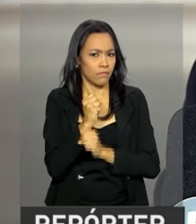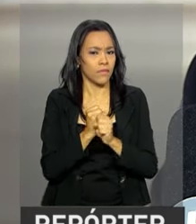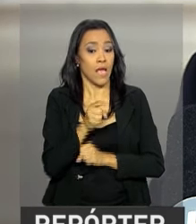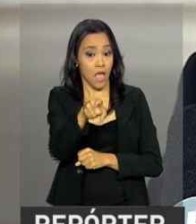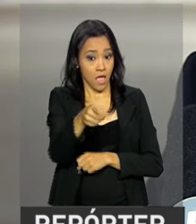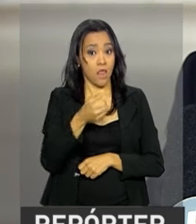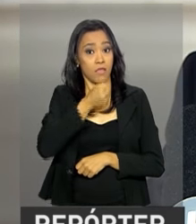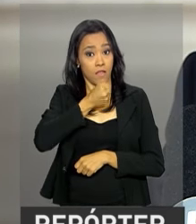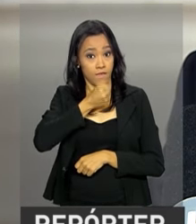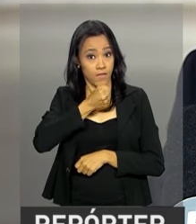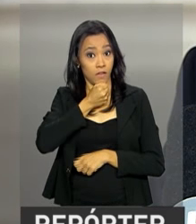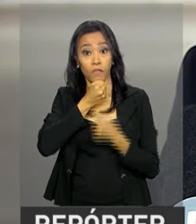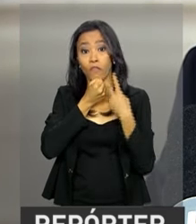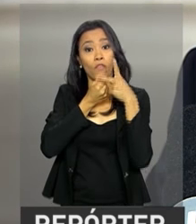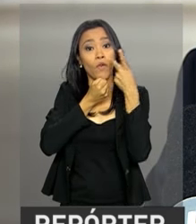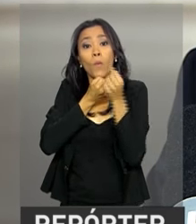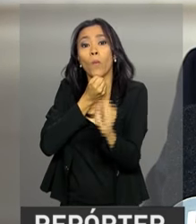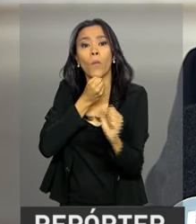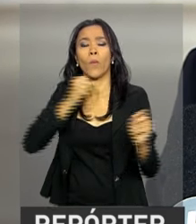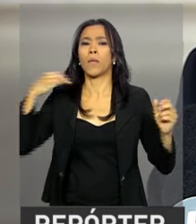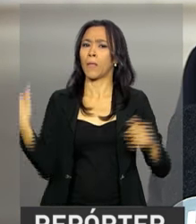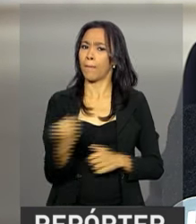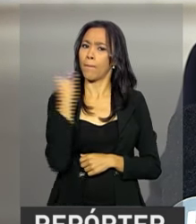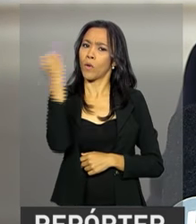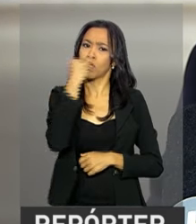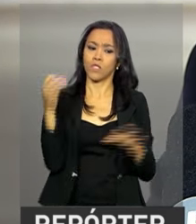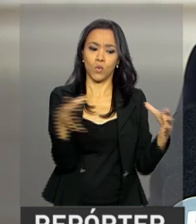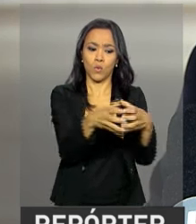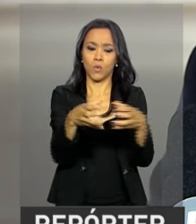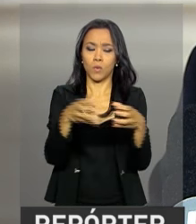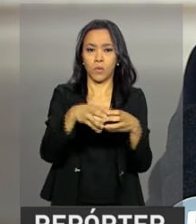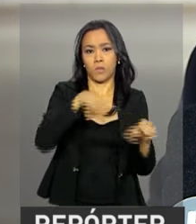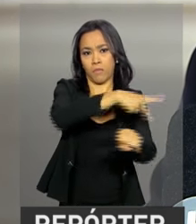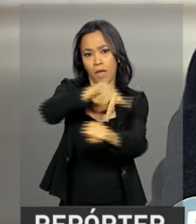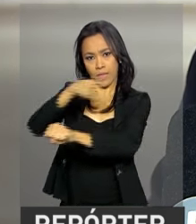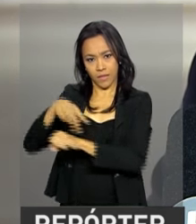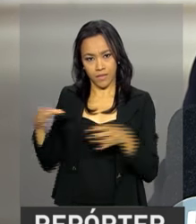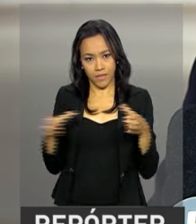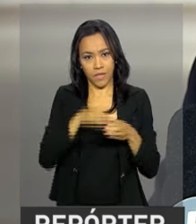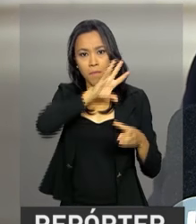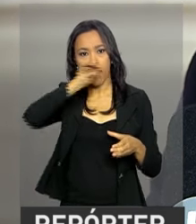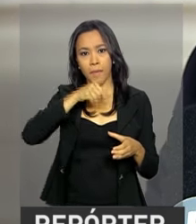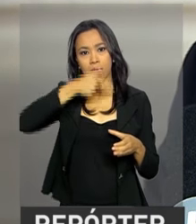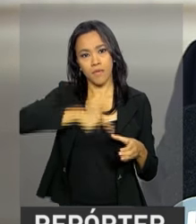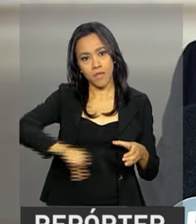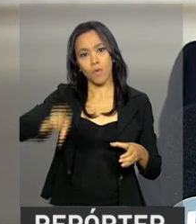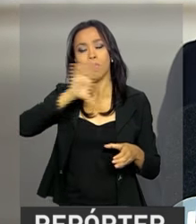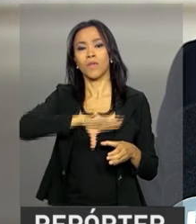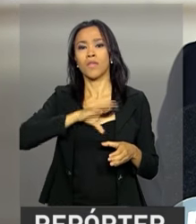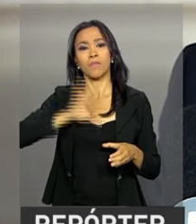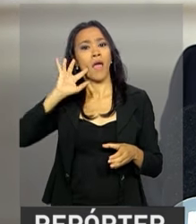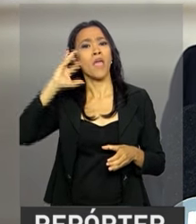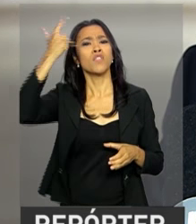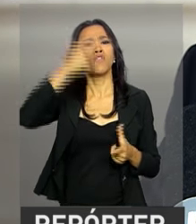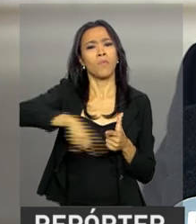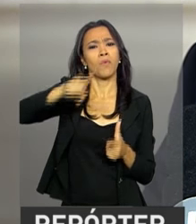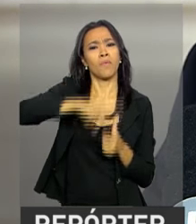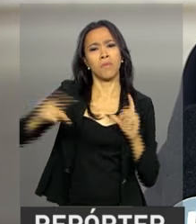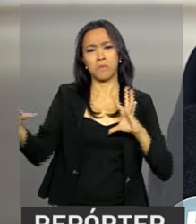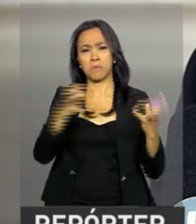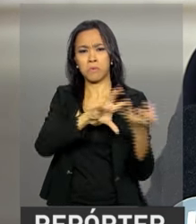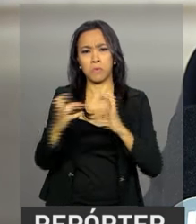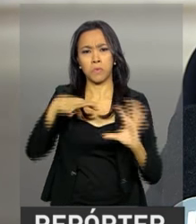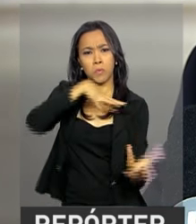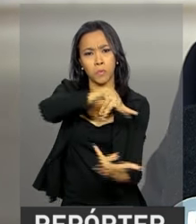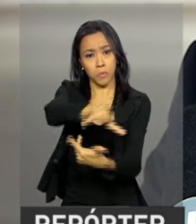jornalistas, ele falou da importância da comunidade dos países de língua portuguesa na solução dos conflitos globais e defendeu a reforma